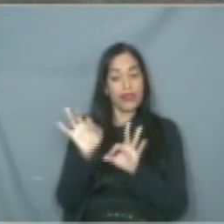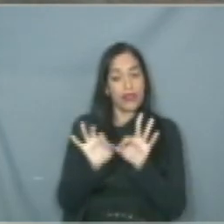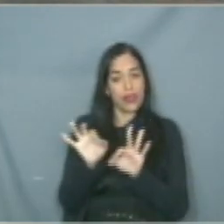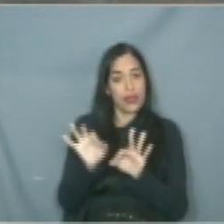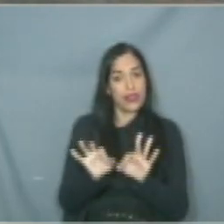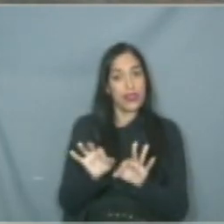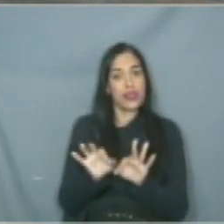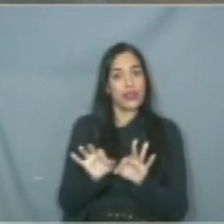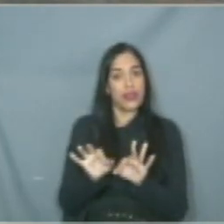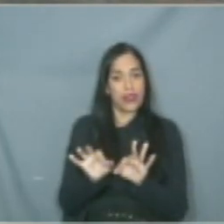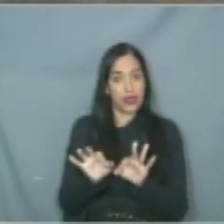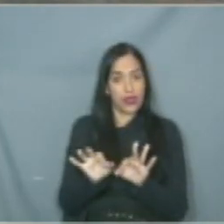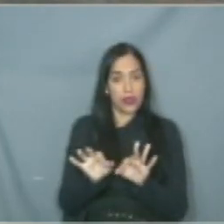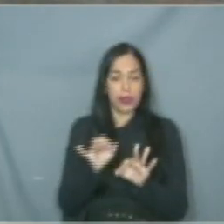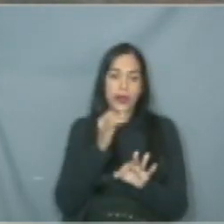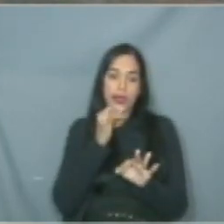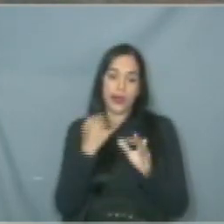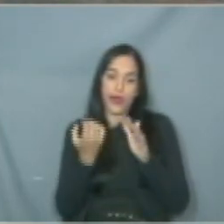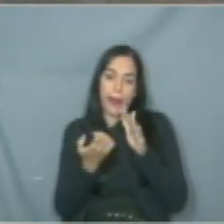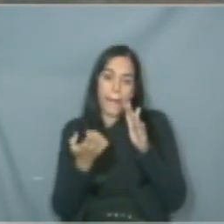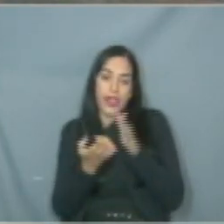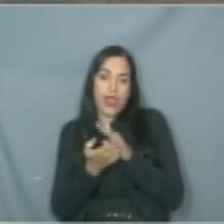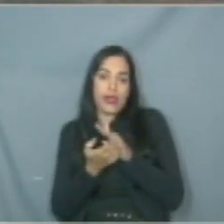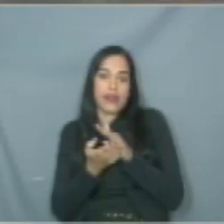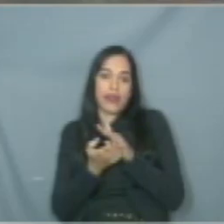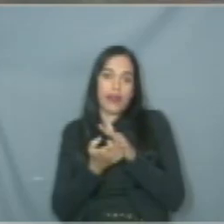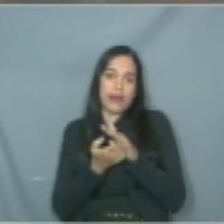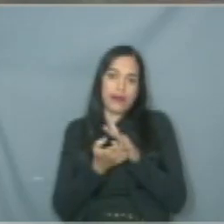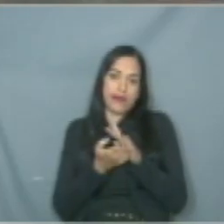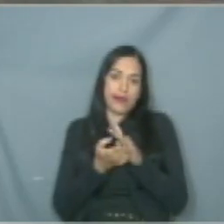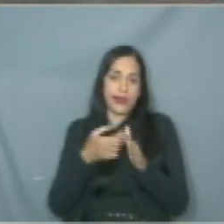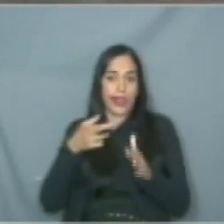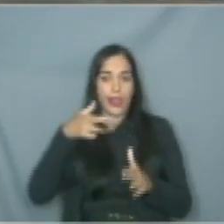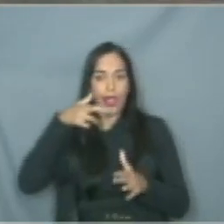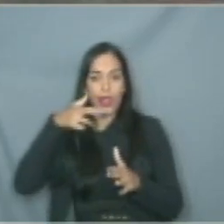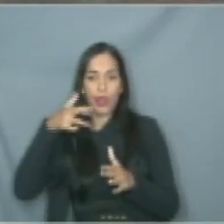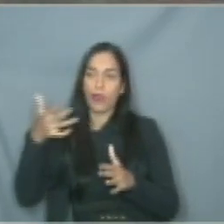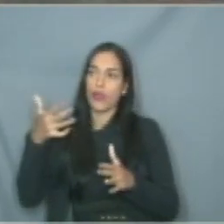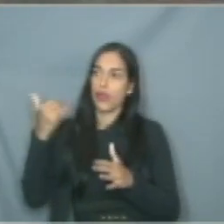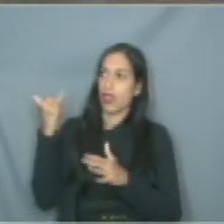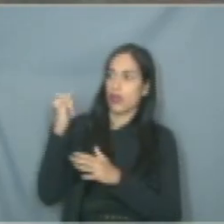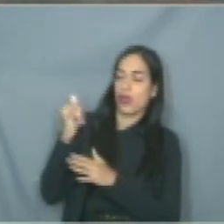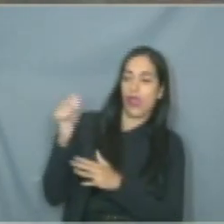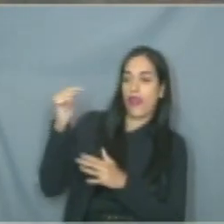organizações para que uma empresa de telecomunicação chegue aqui, mude aquele fio, bote